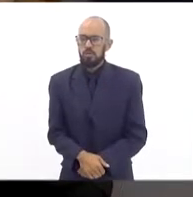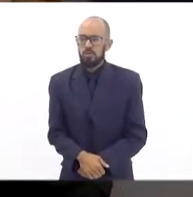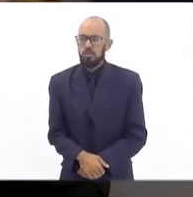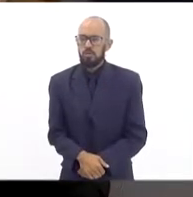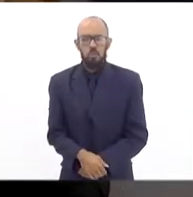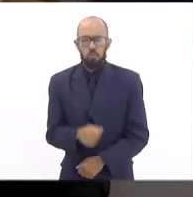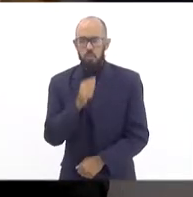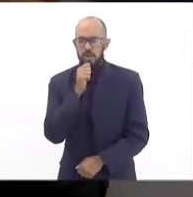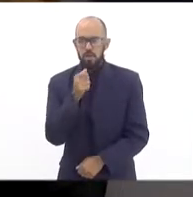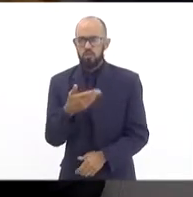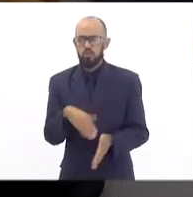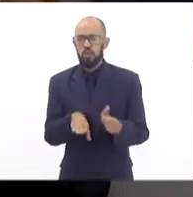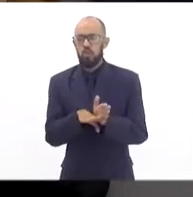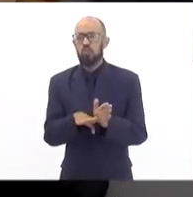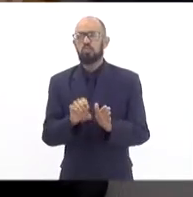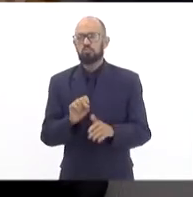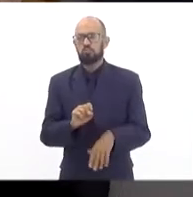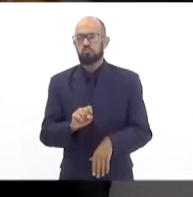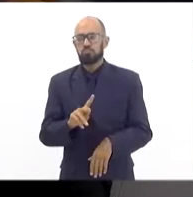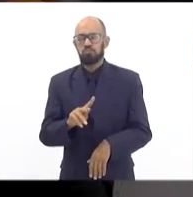Ainda não chegou?